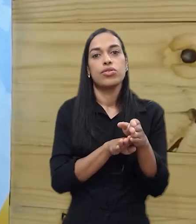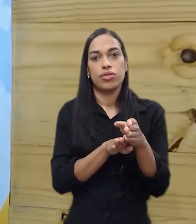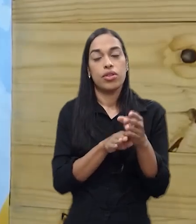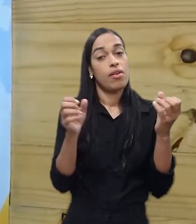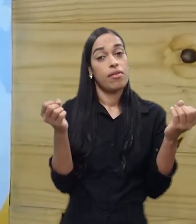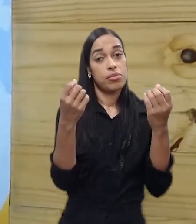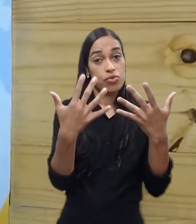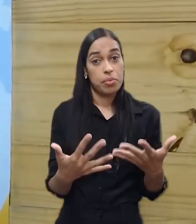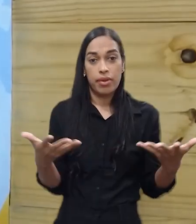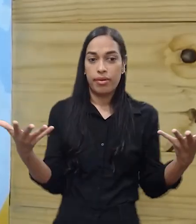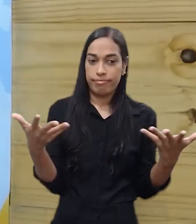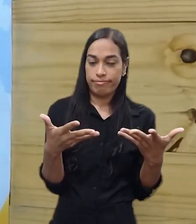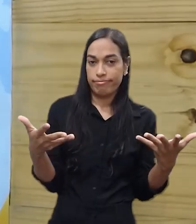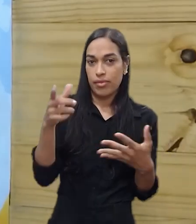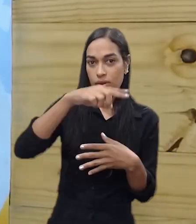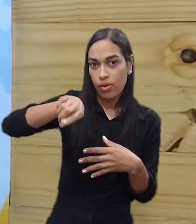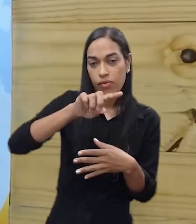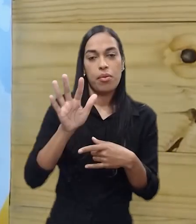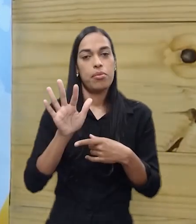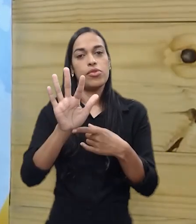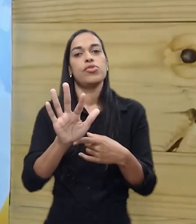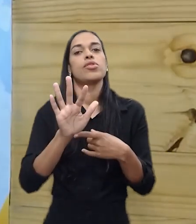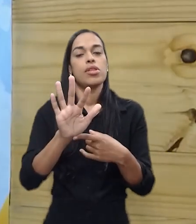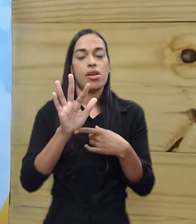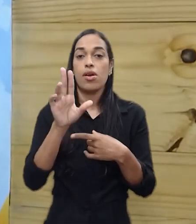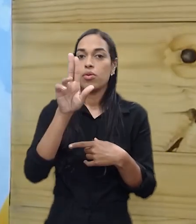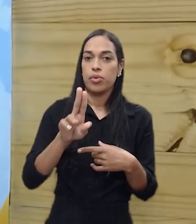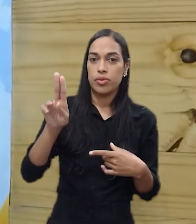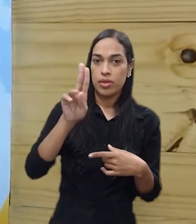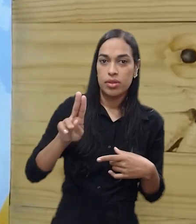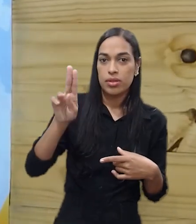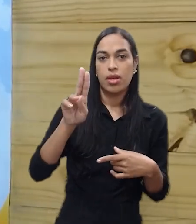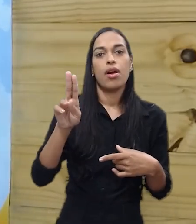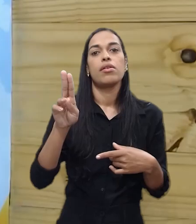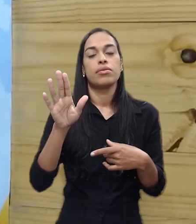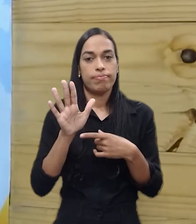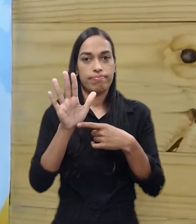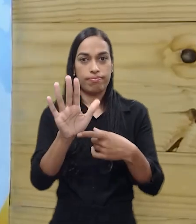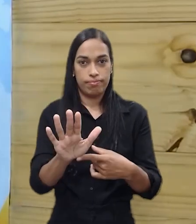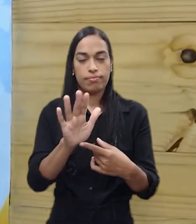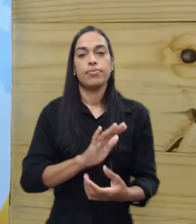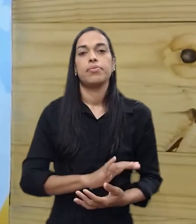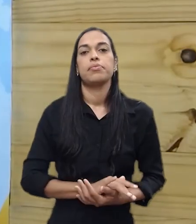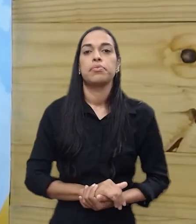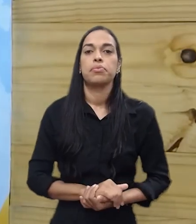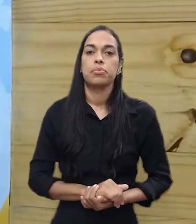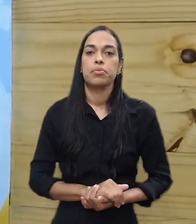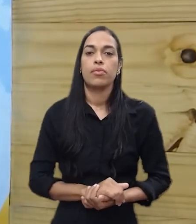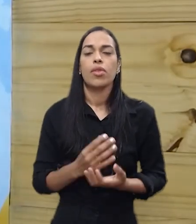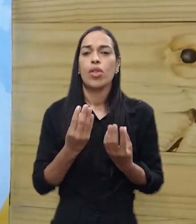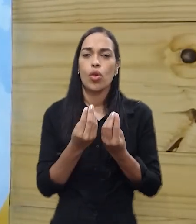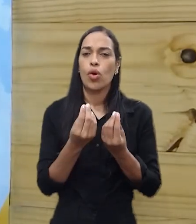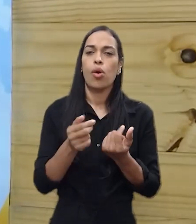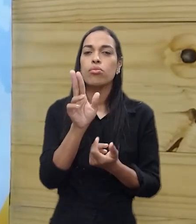aplicar na prática, que eu vou mostrar para vocês como é que utiliza, a demonstração de